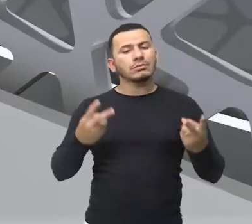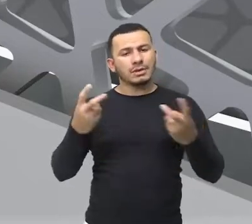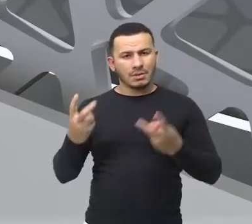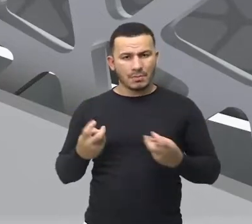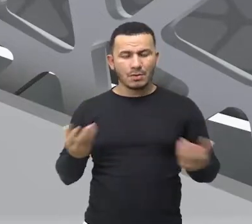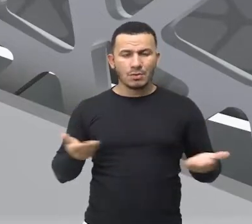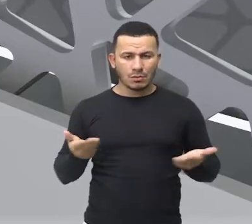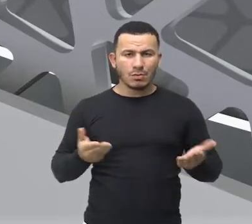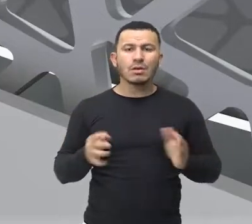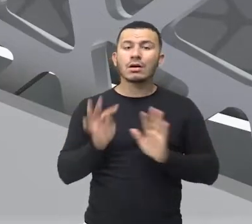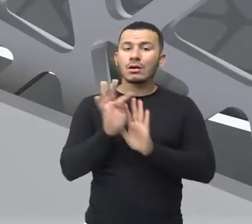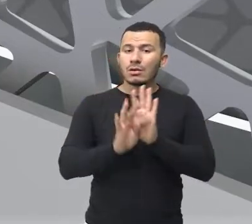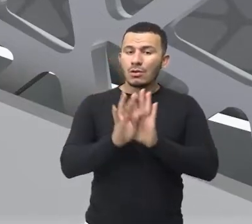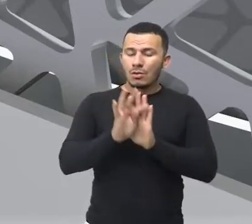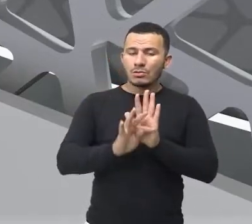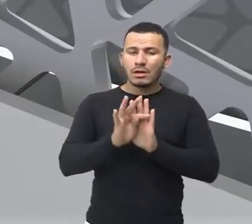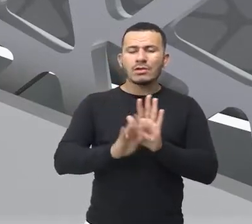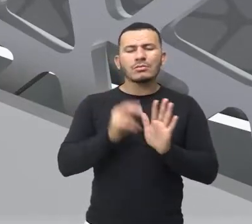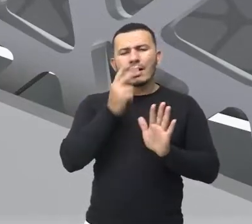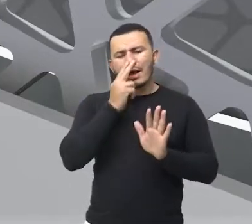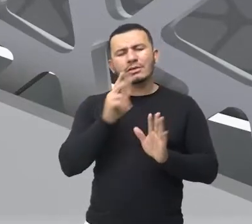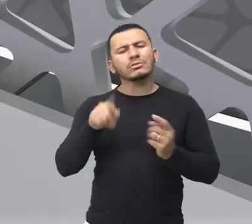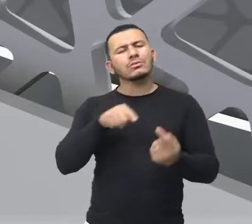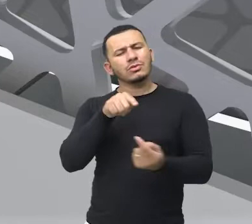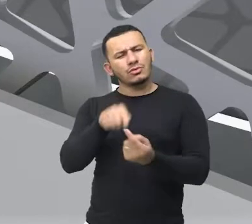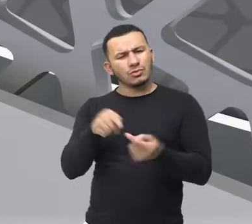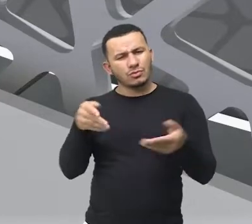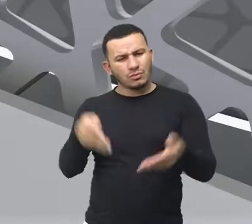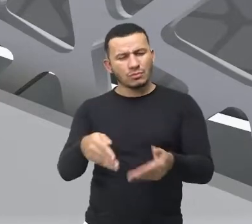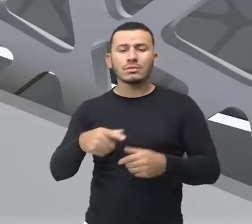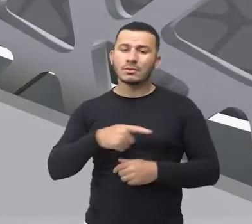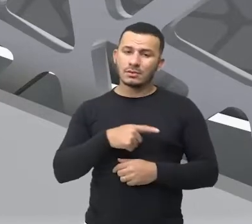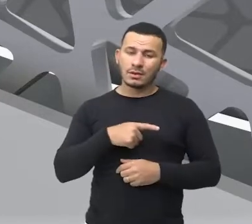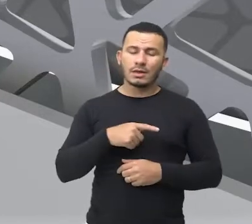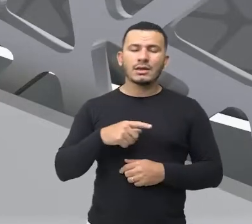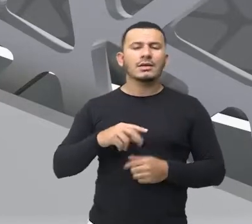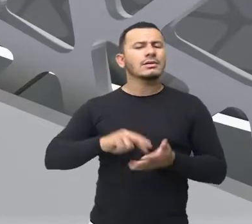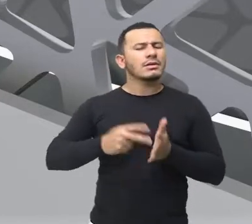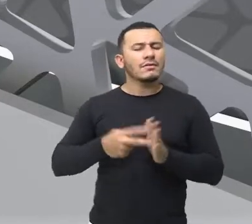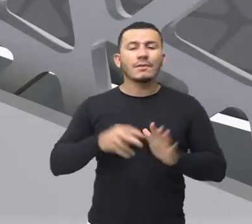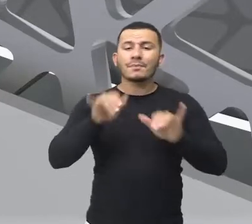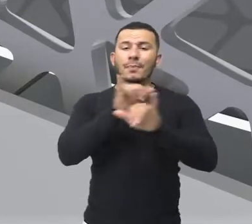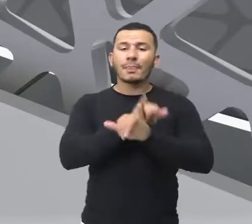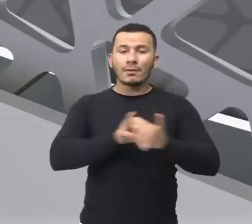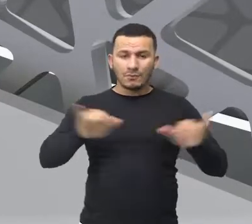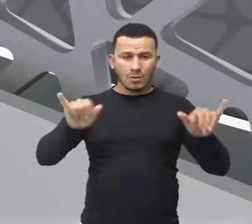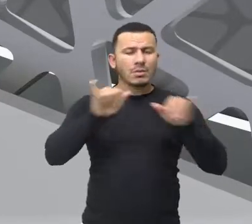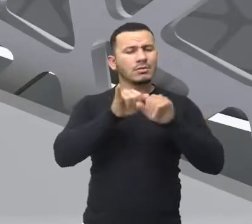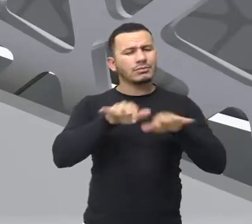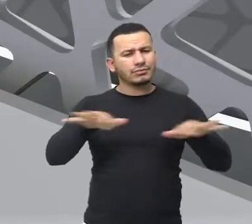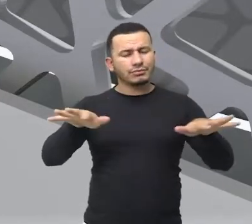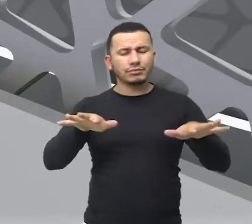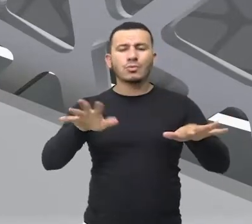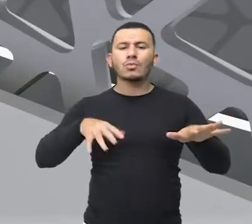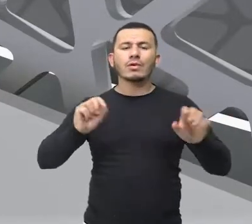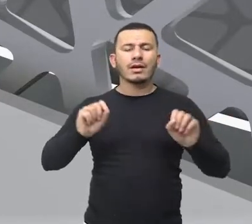consegue perceber que esse texto tem uma finalidade específica: informar para a gente